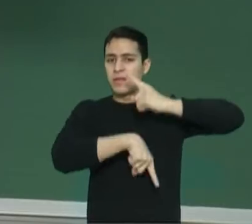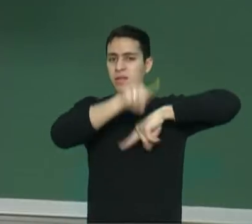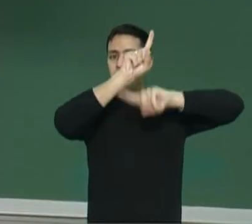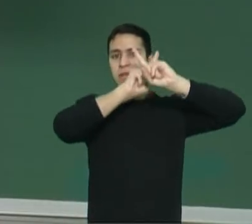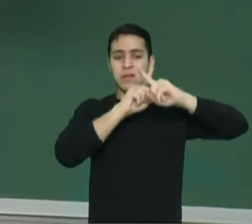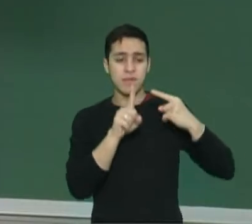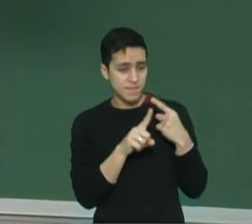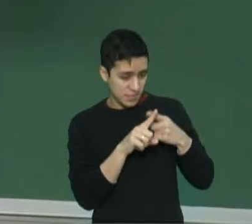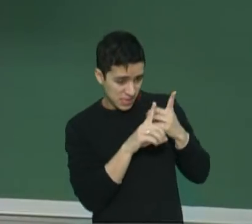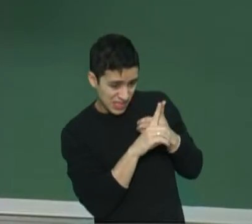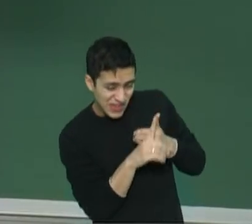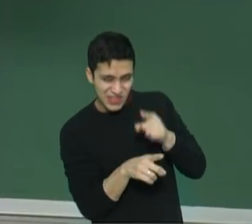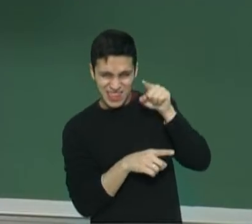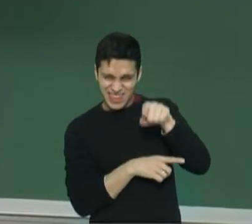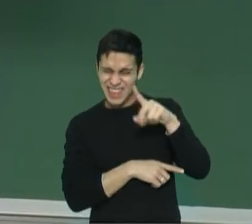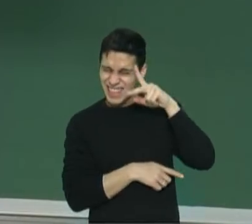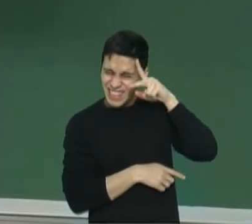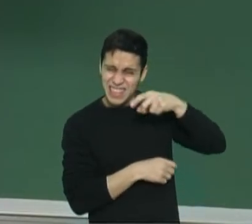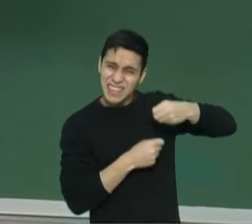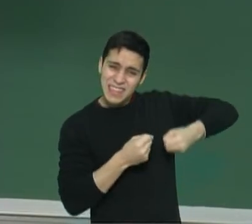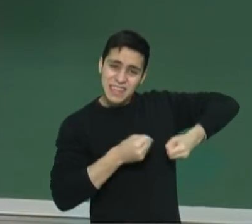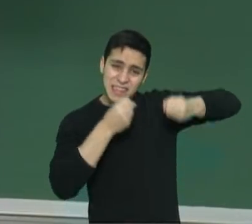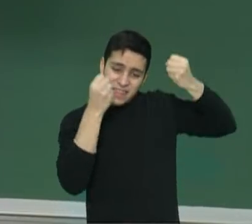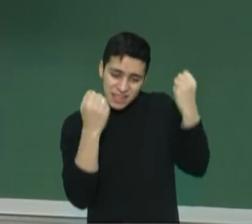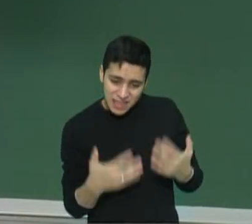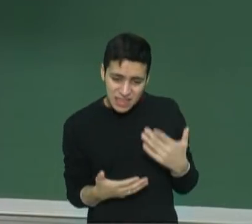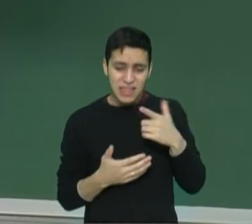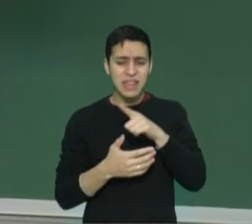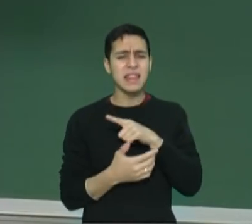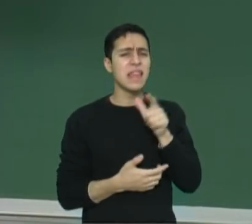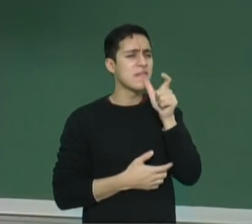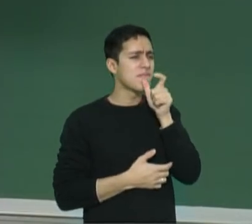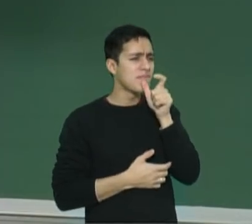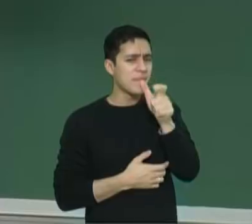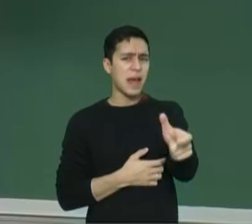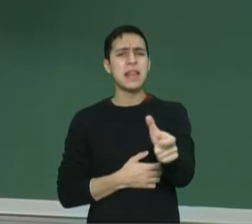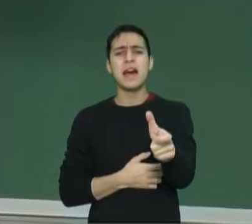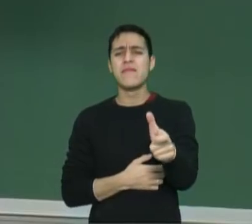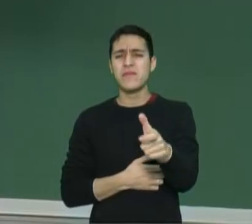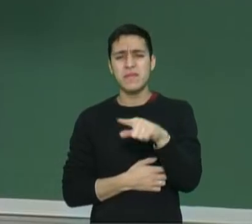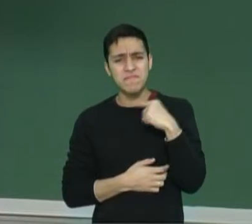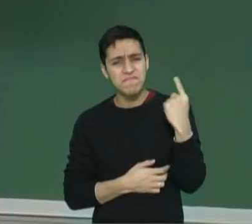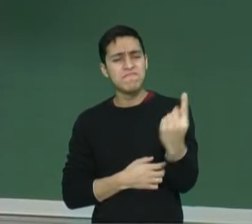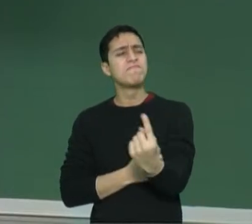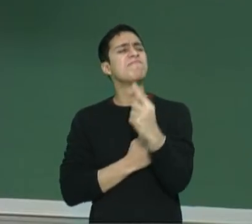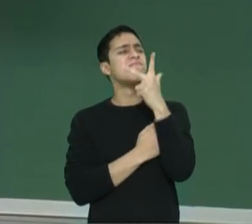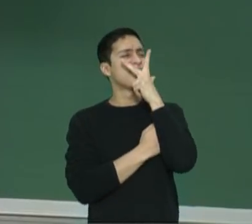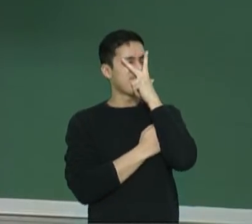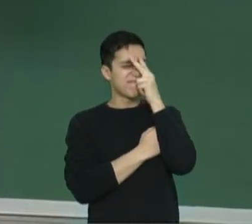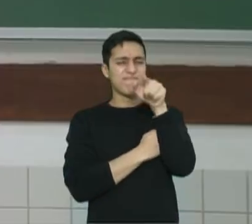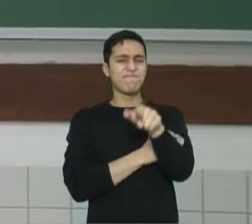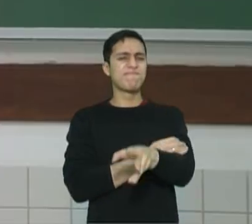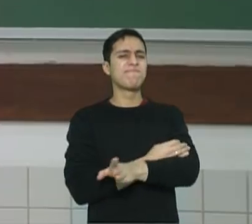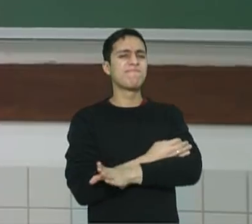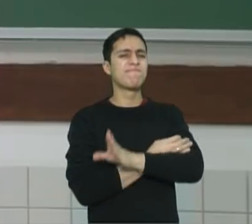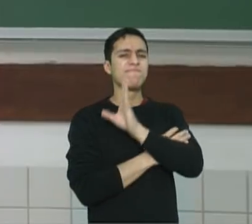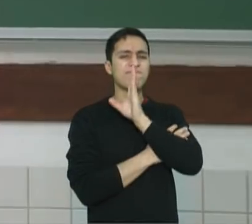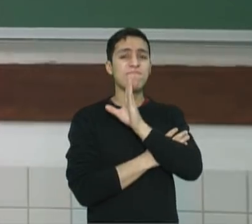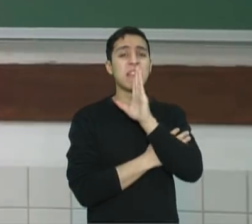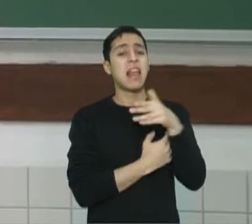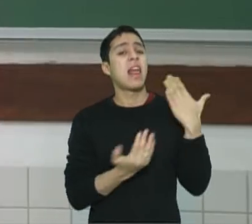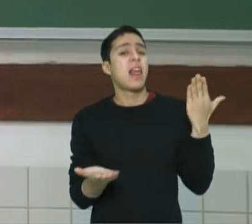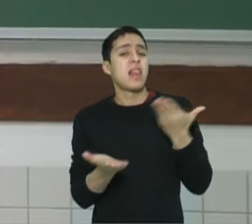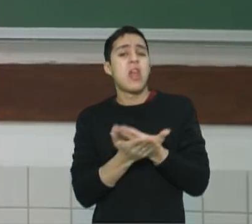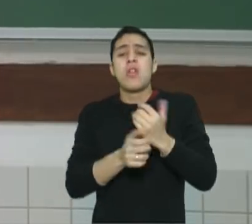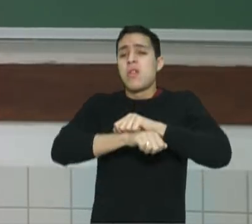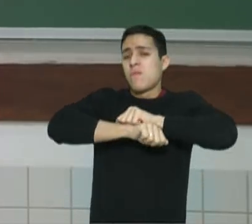da doutrina Monroe a gente percebe uma terminologia muito familiar e que vem sendo embargada até os nossos